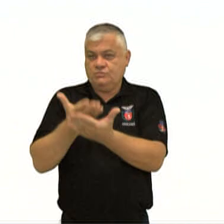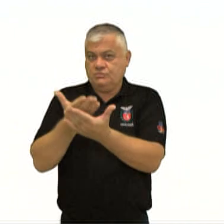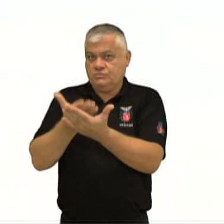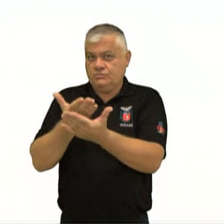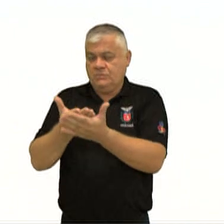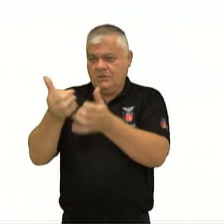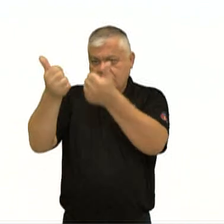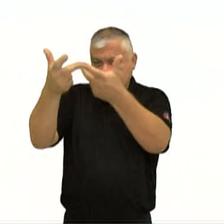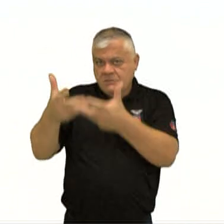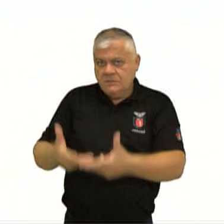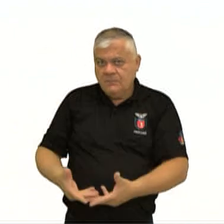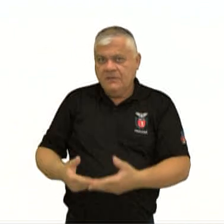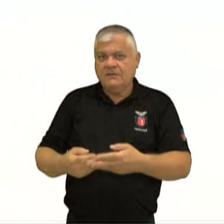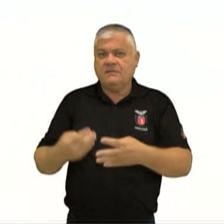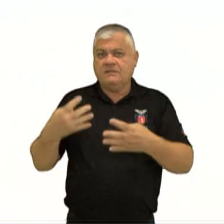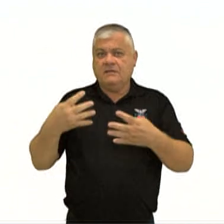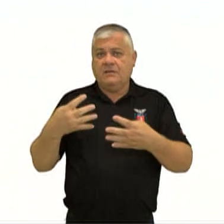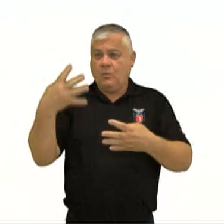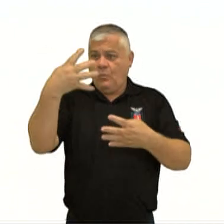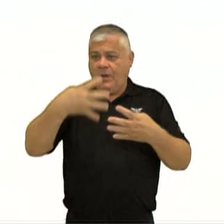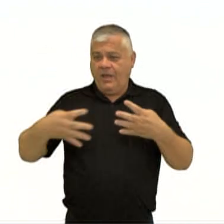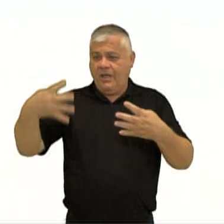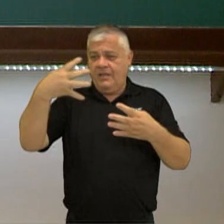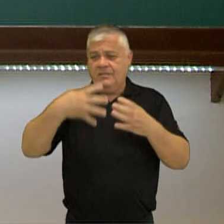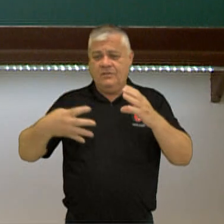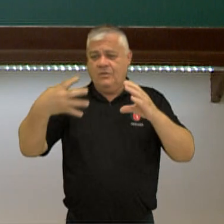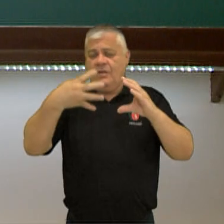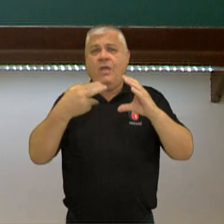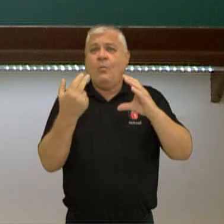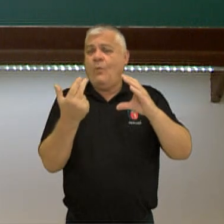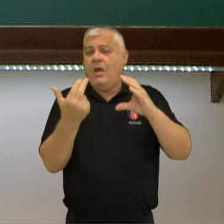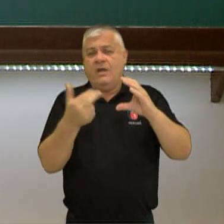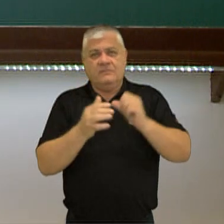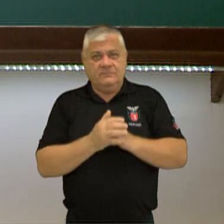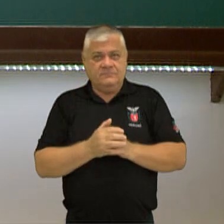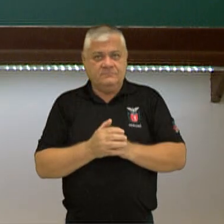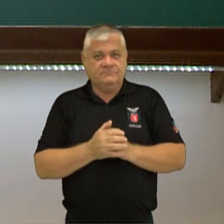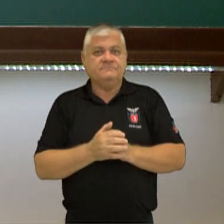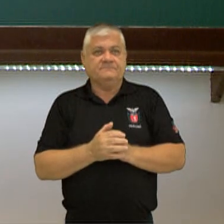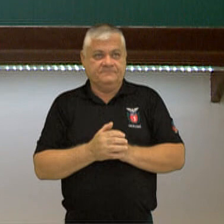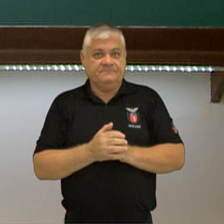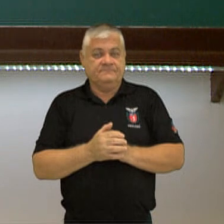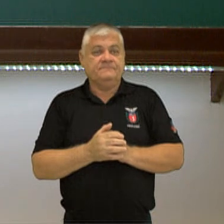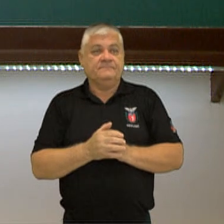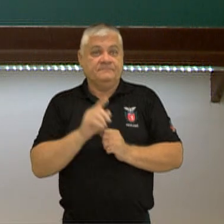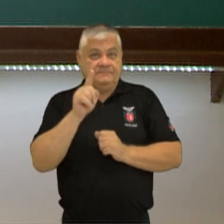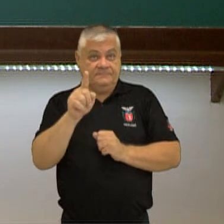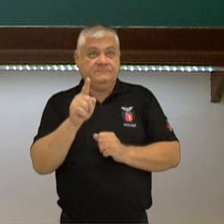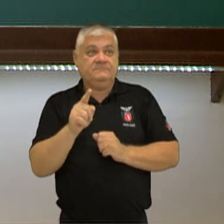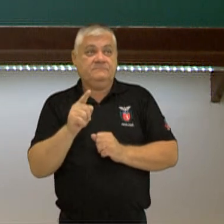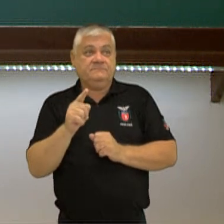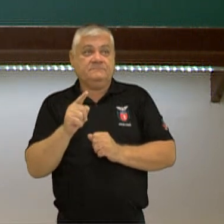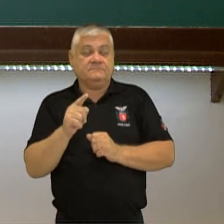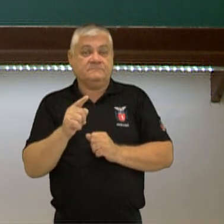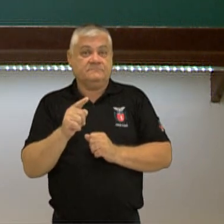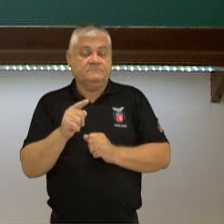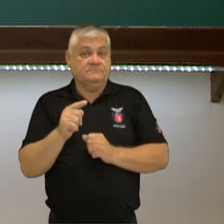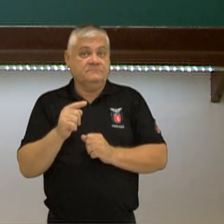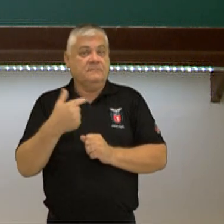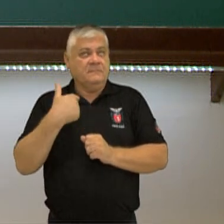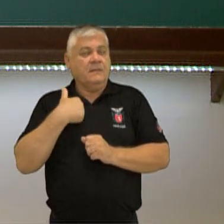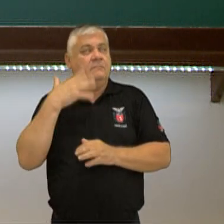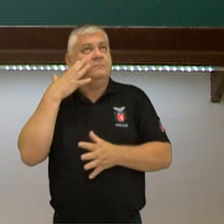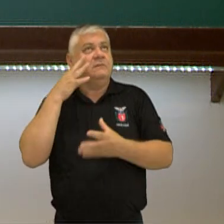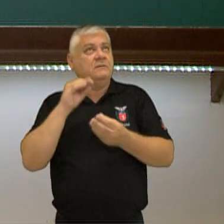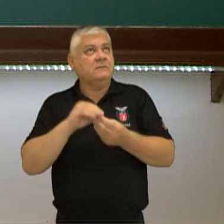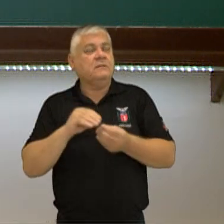informa que as 4 ligações são iguais, tá certo? Então, não se esqueçam disso. Então, isso permite até o